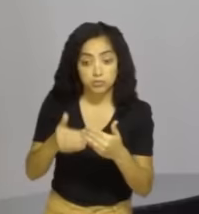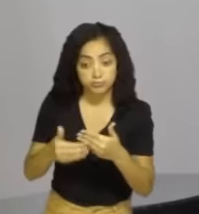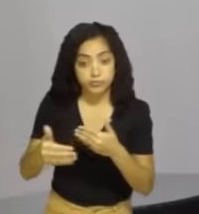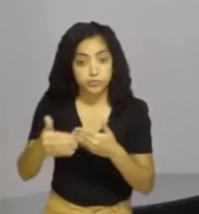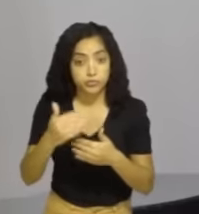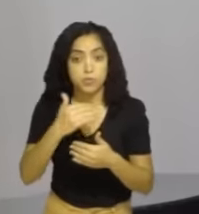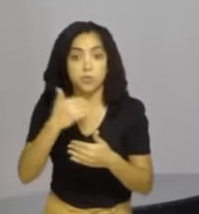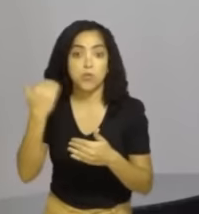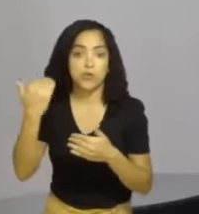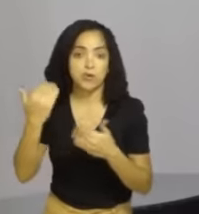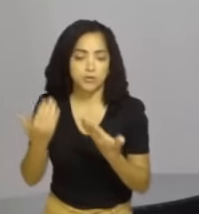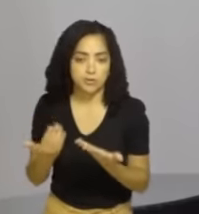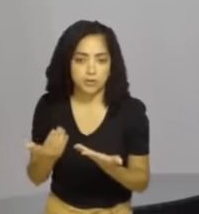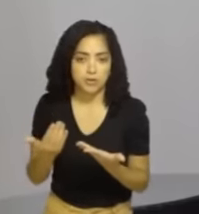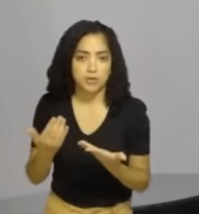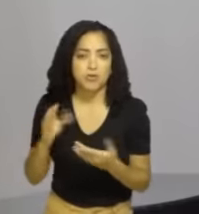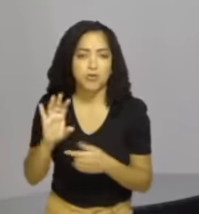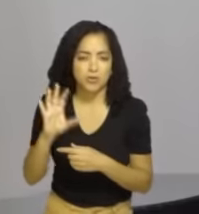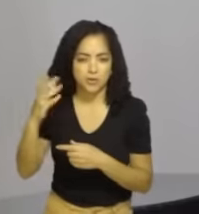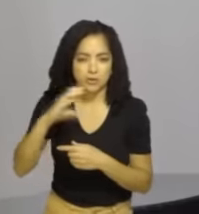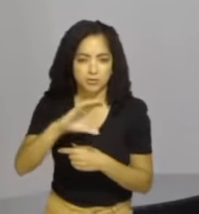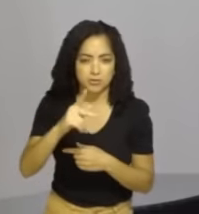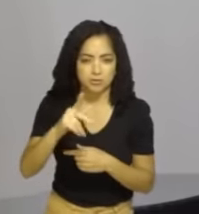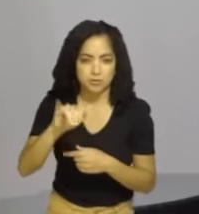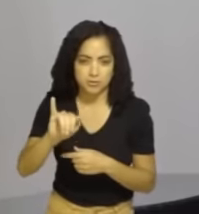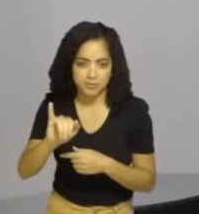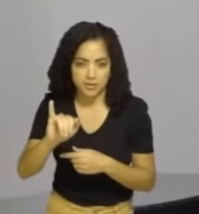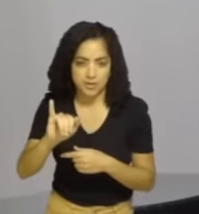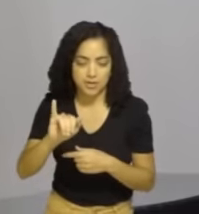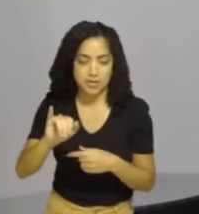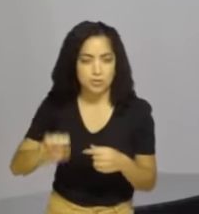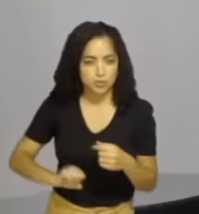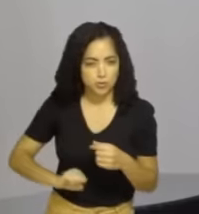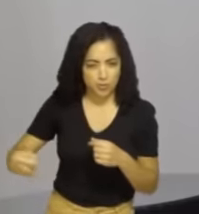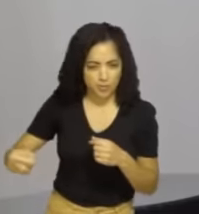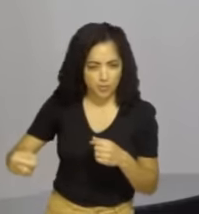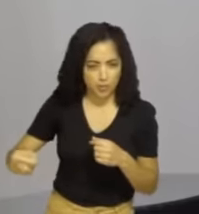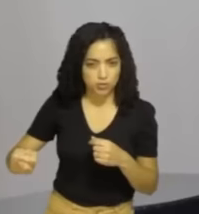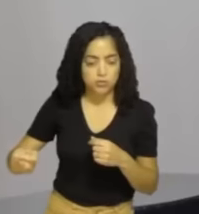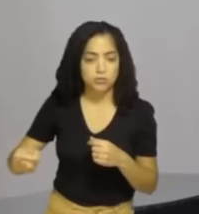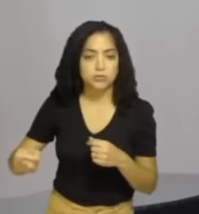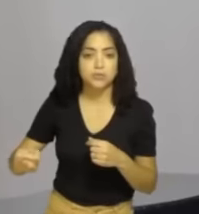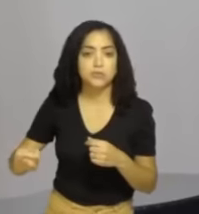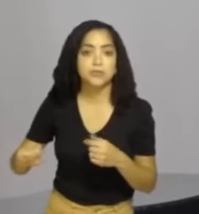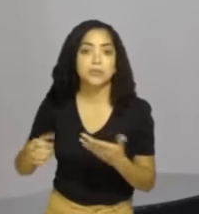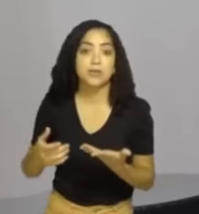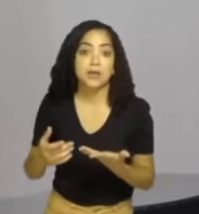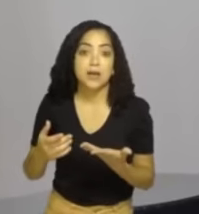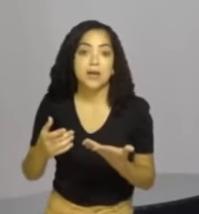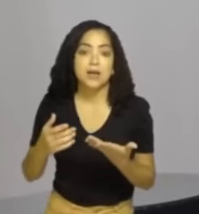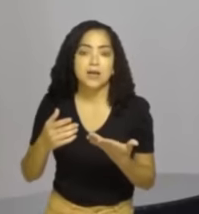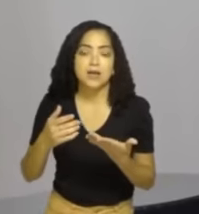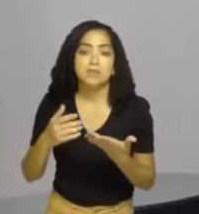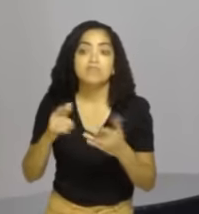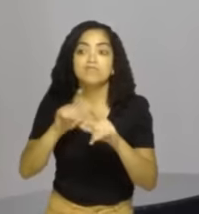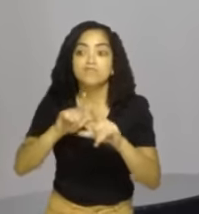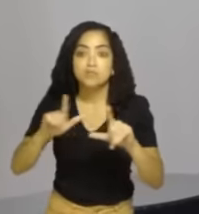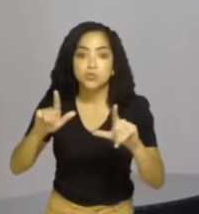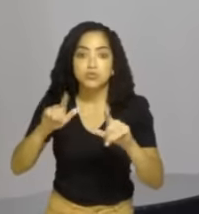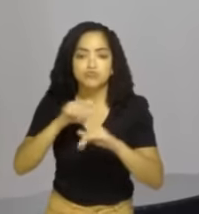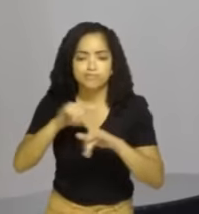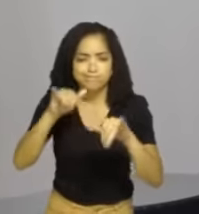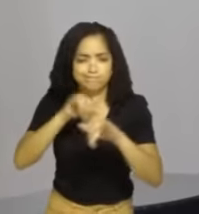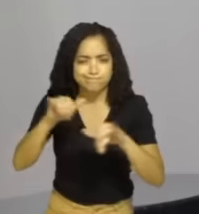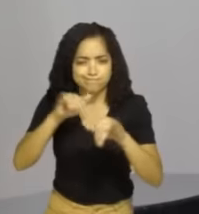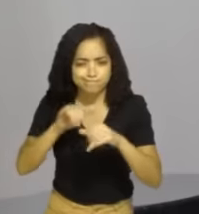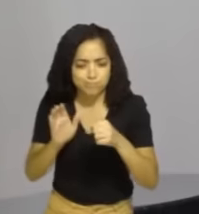aqui em Santa Catarina no caso da CPI do aborto. O fato de a mídia ter vazado informações sigilosas de